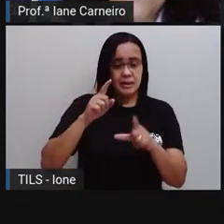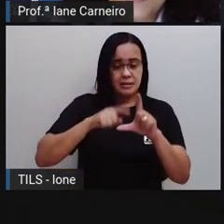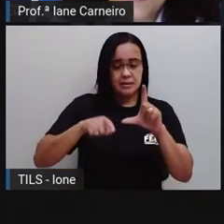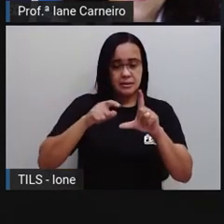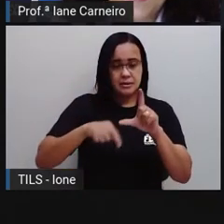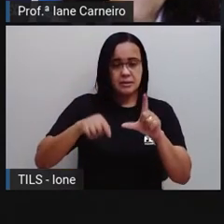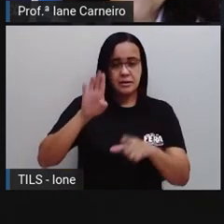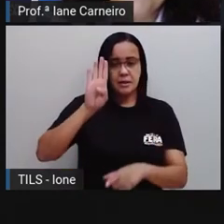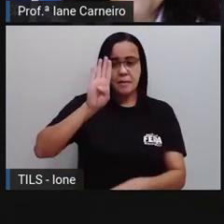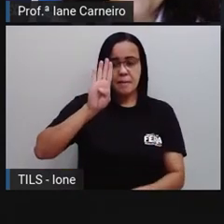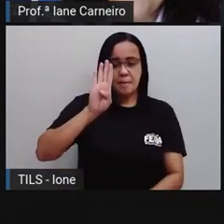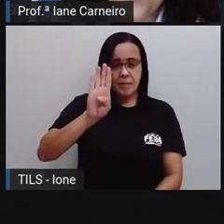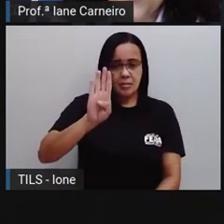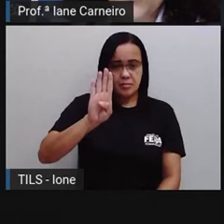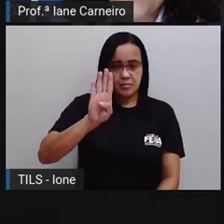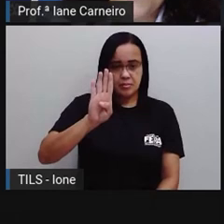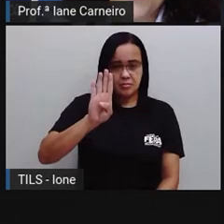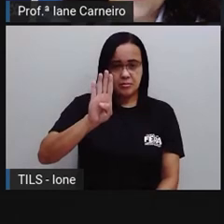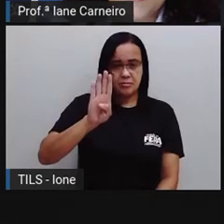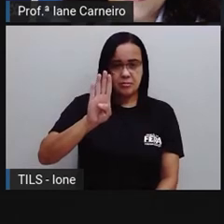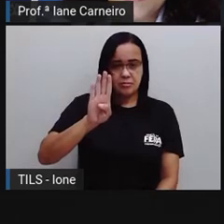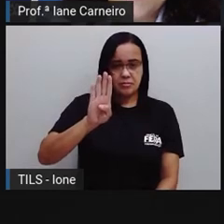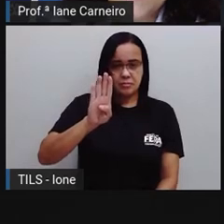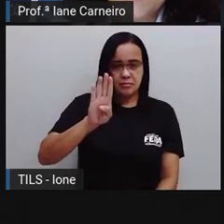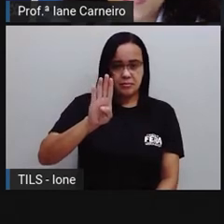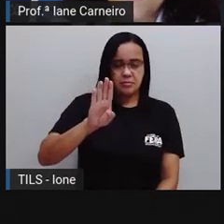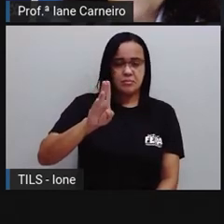a palavra borboleta